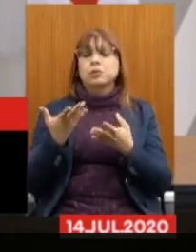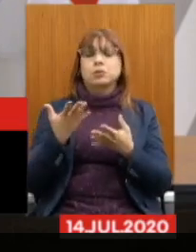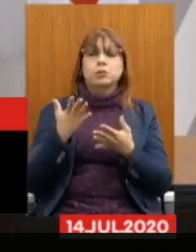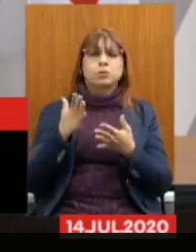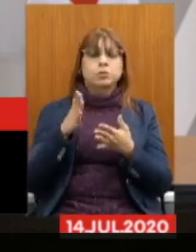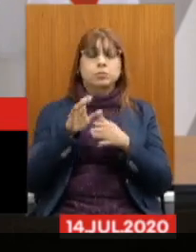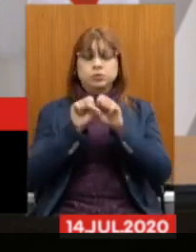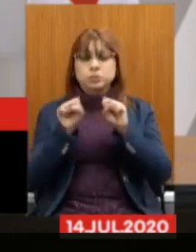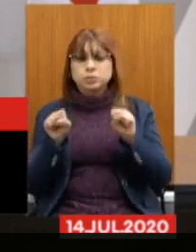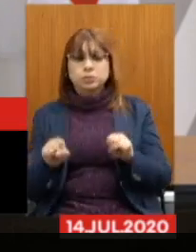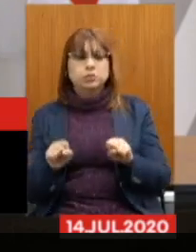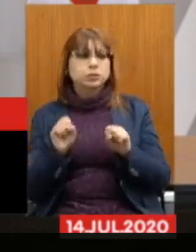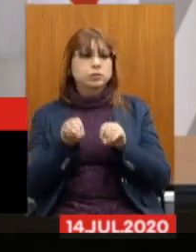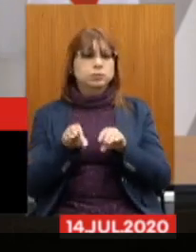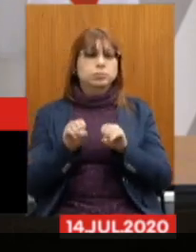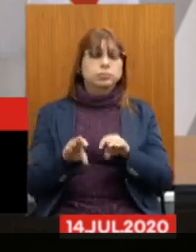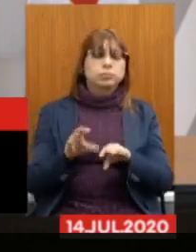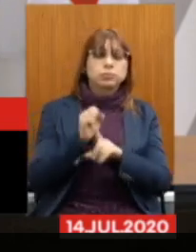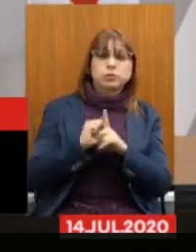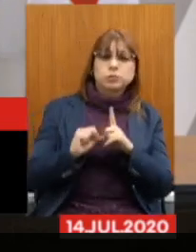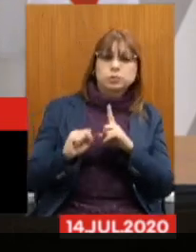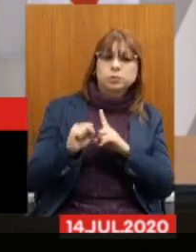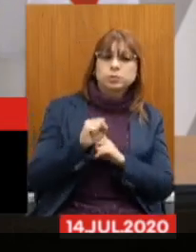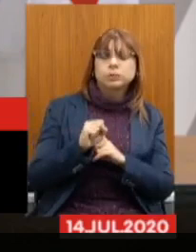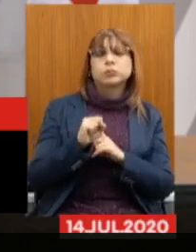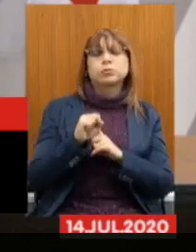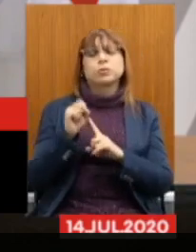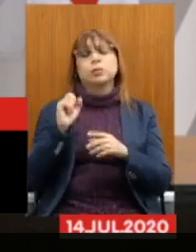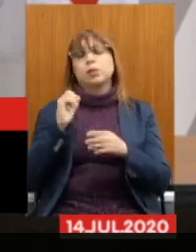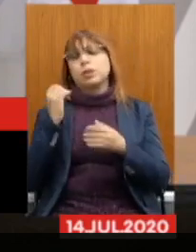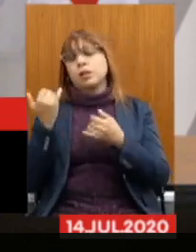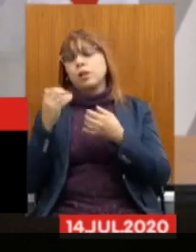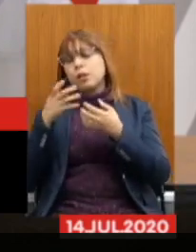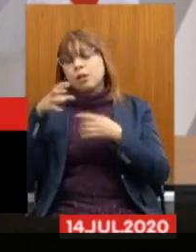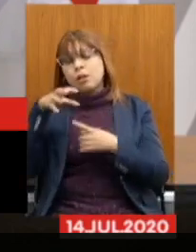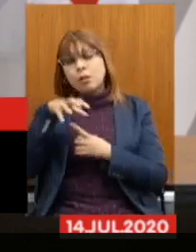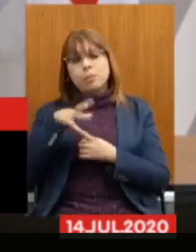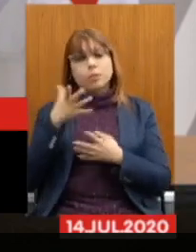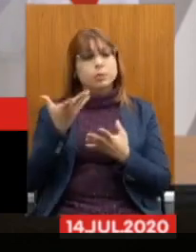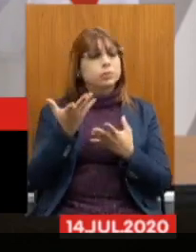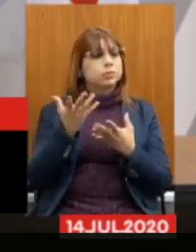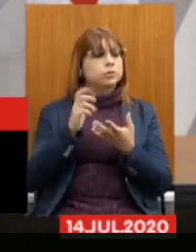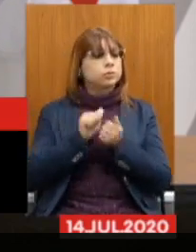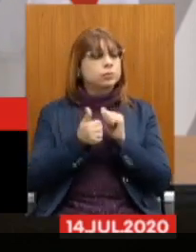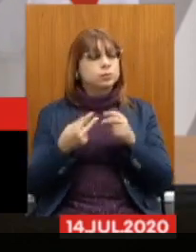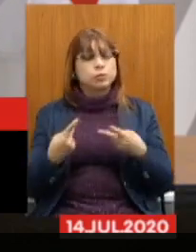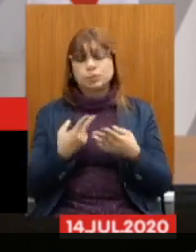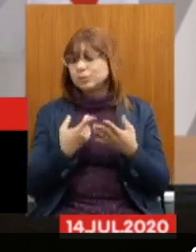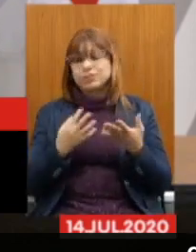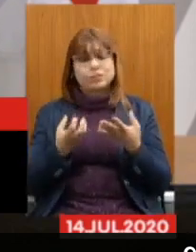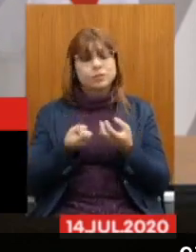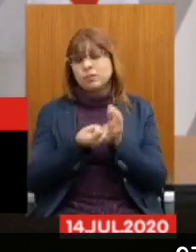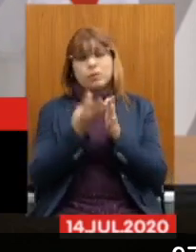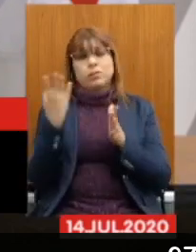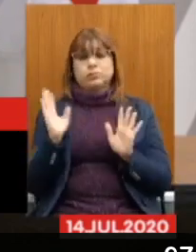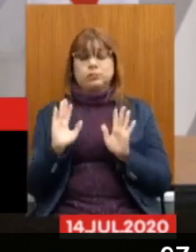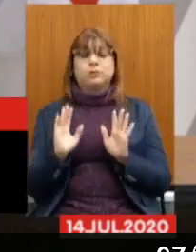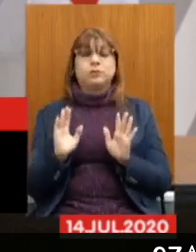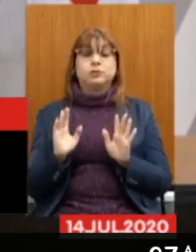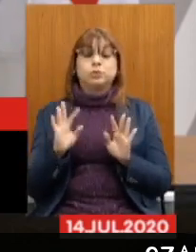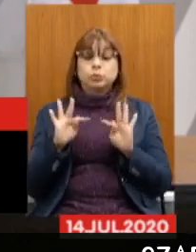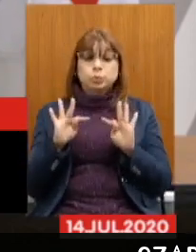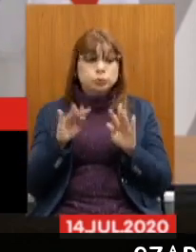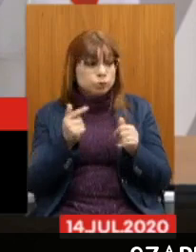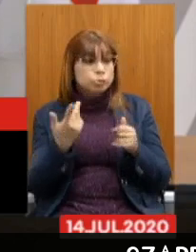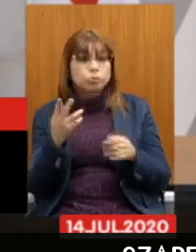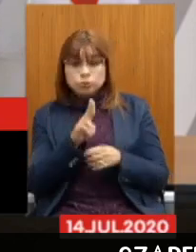sistemas socioeducativos, estádios, praças de esportes, enfim, as cidades. E tudo que nós hoje podemos usufruir